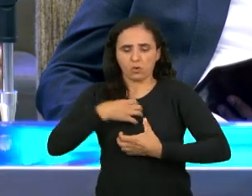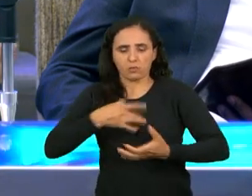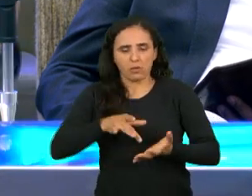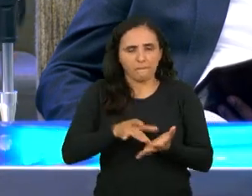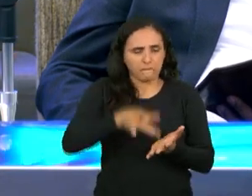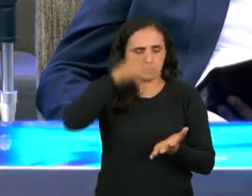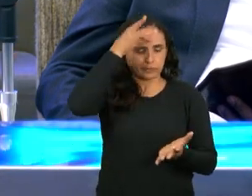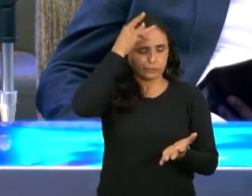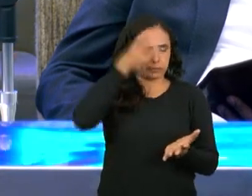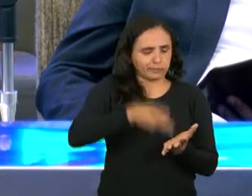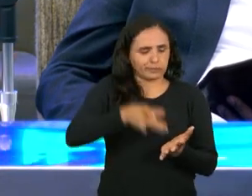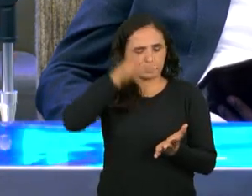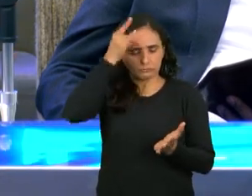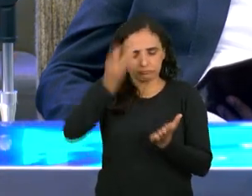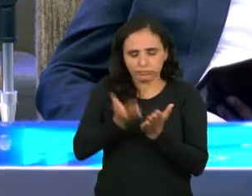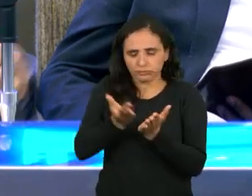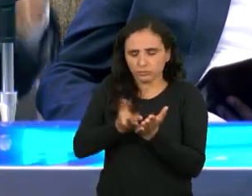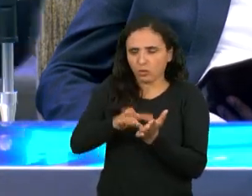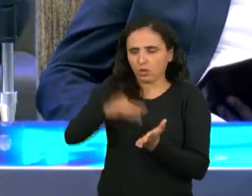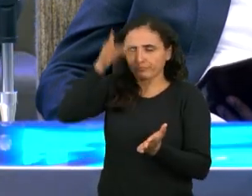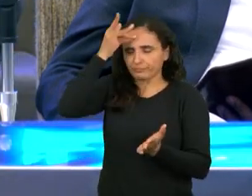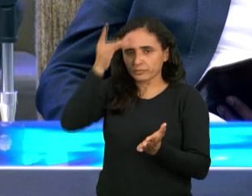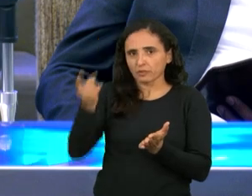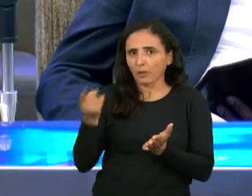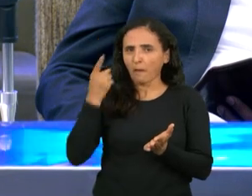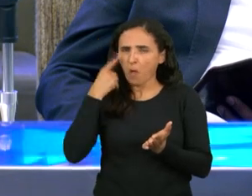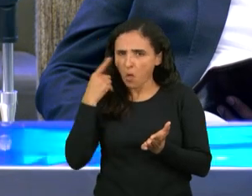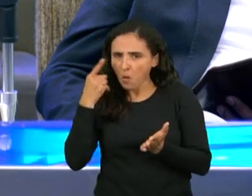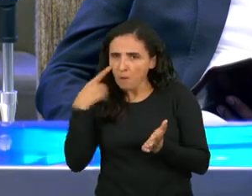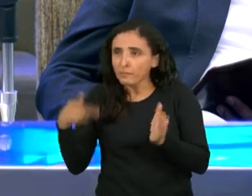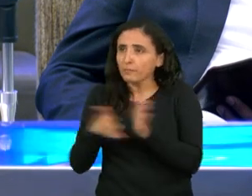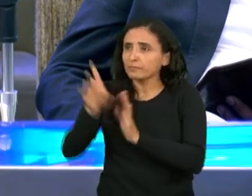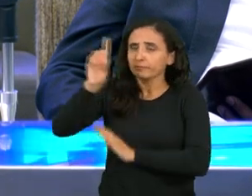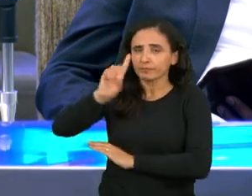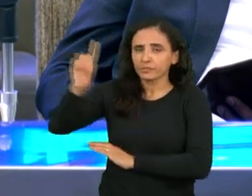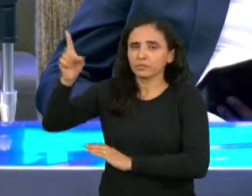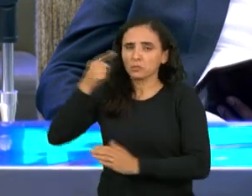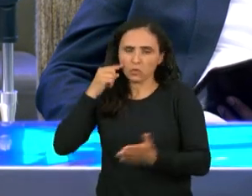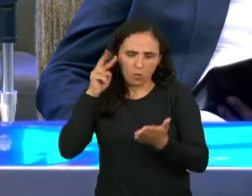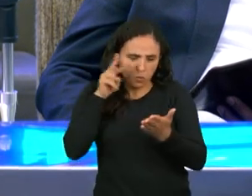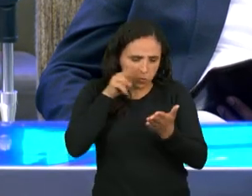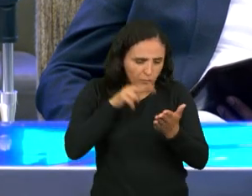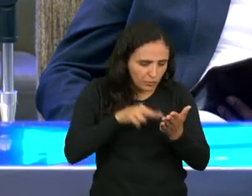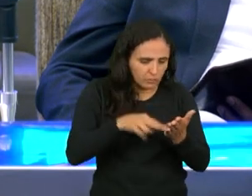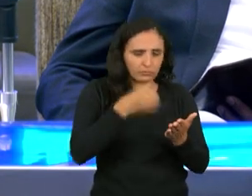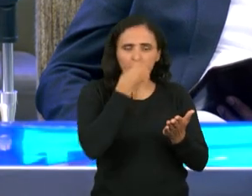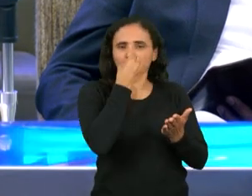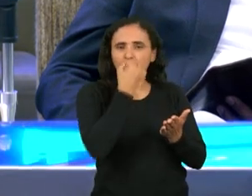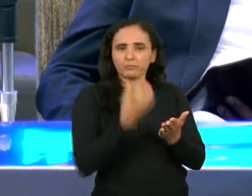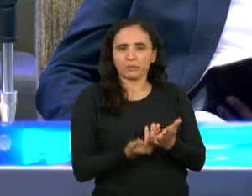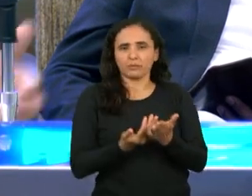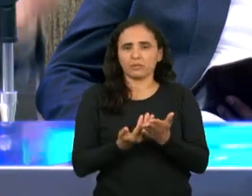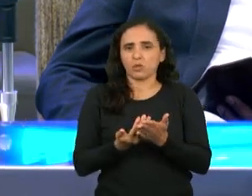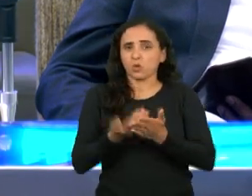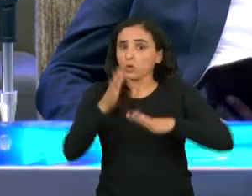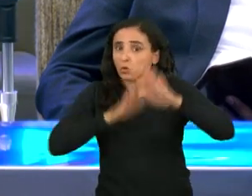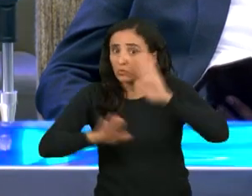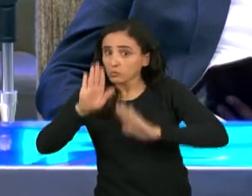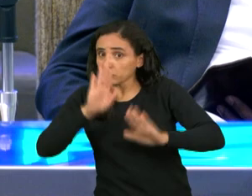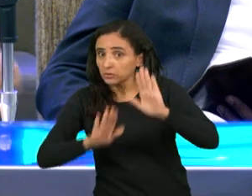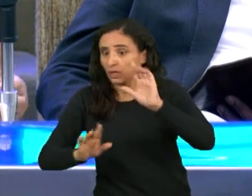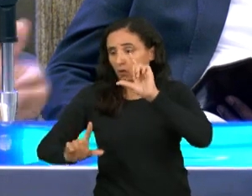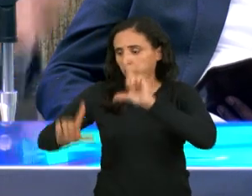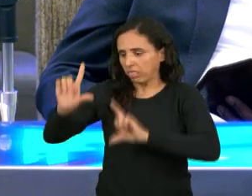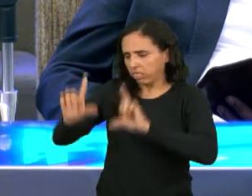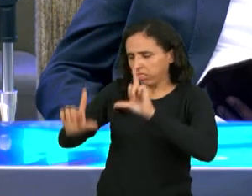mente os nossos olhos as nossas atitudes Porque nós já nascemos de novo somos nova